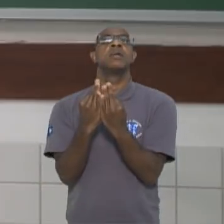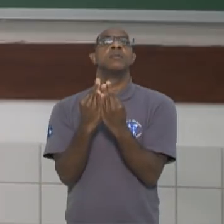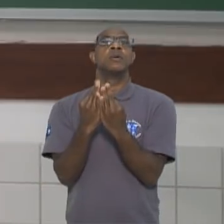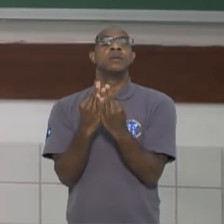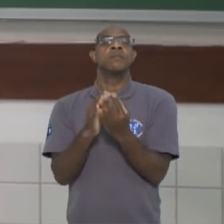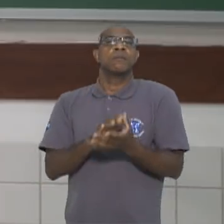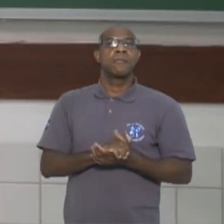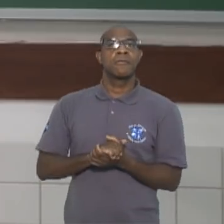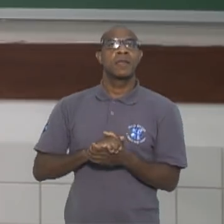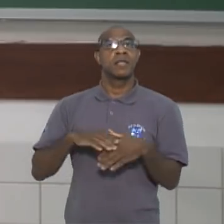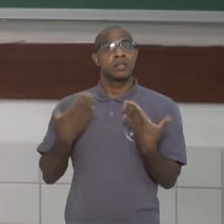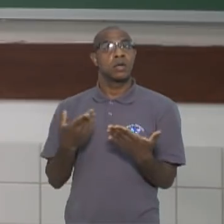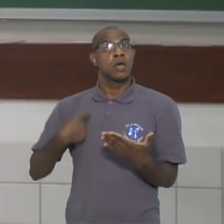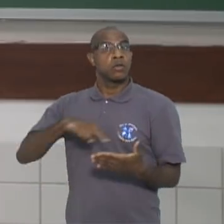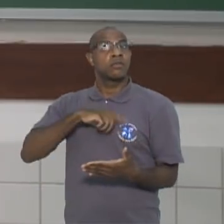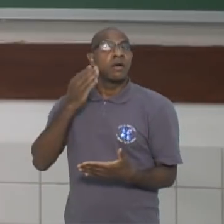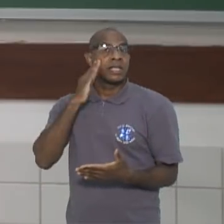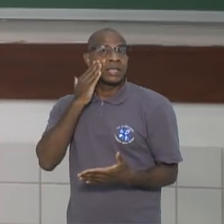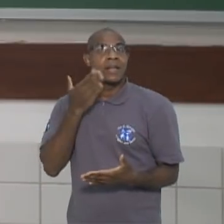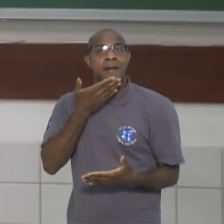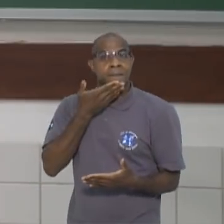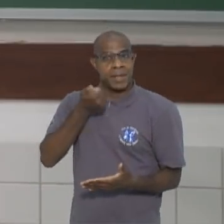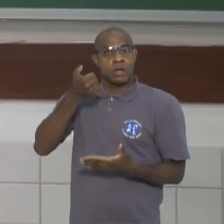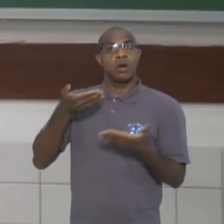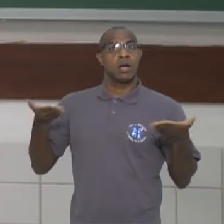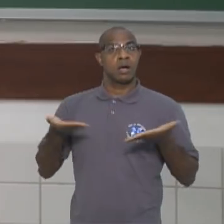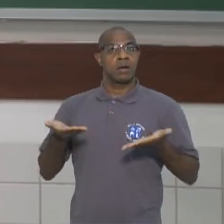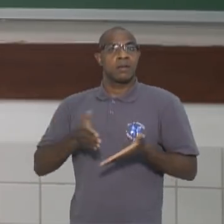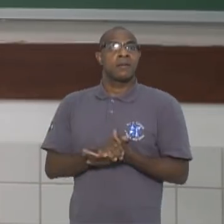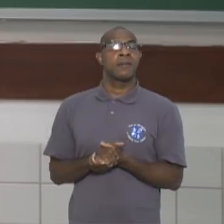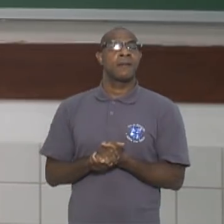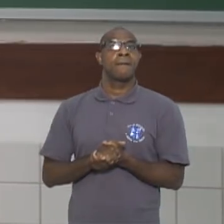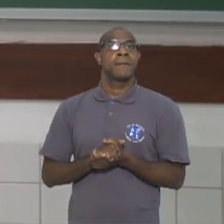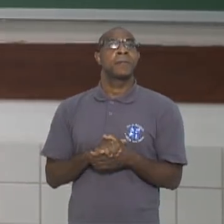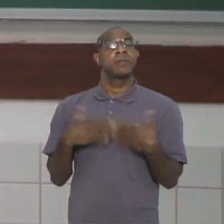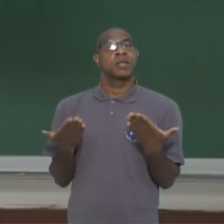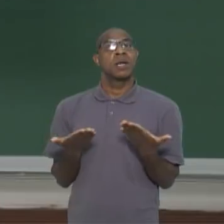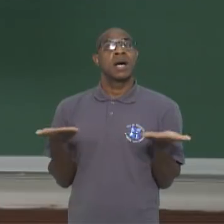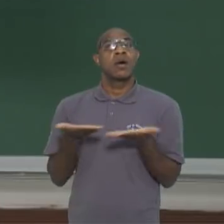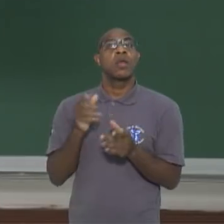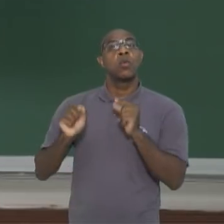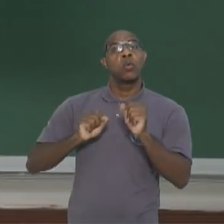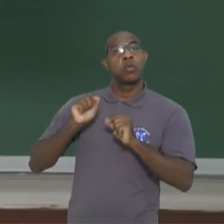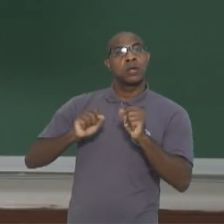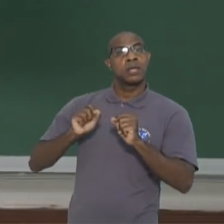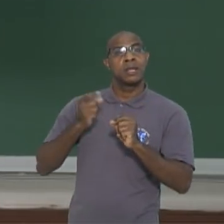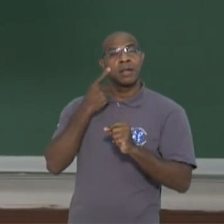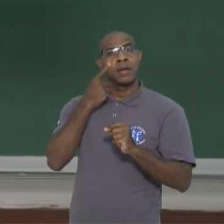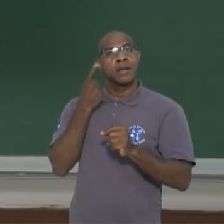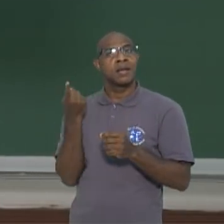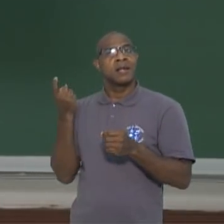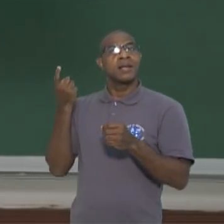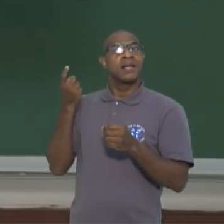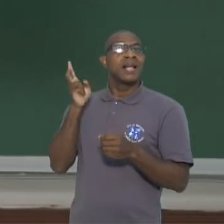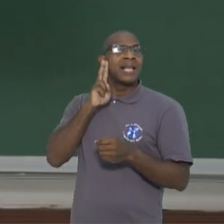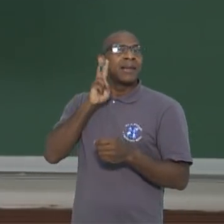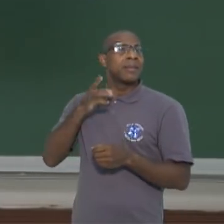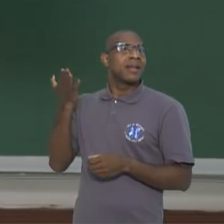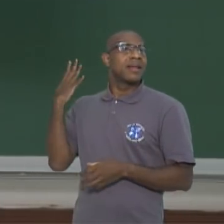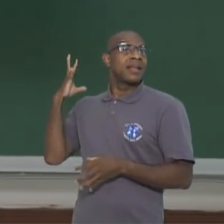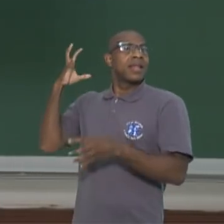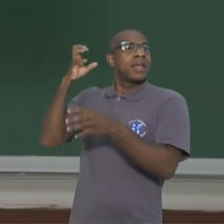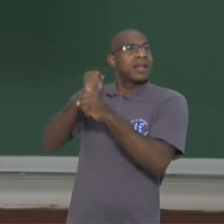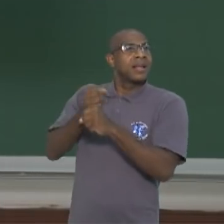reinos bárbaros. Então, a gente vai entender melhor isso daí também. Daí, agora um pouquinho retomando, o que a gente viu